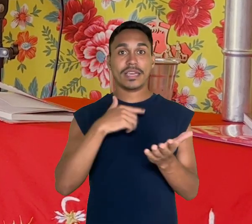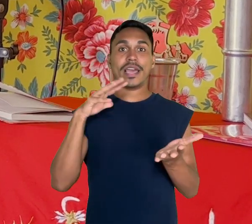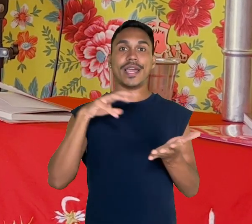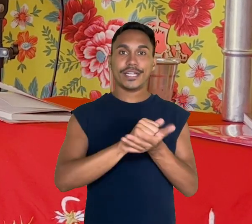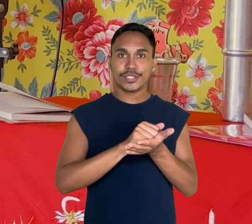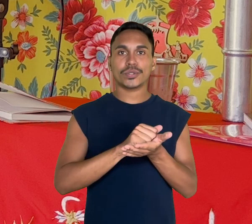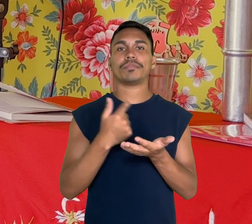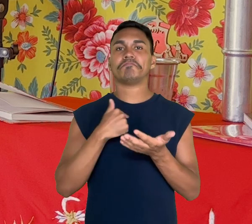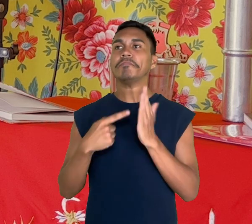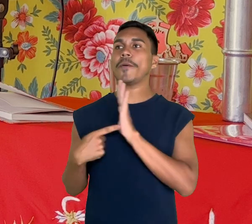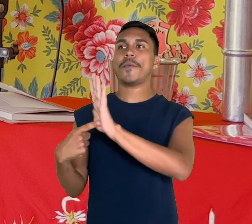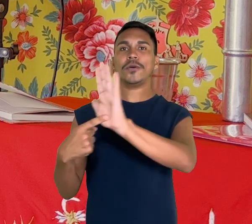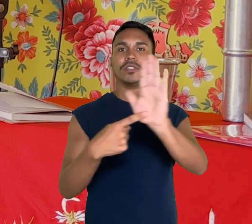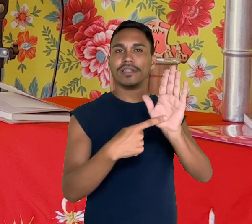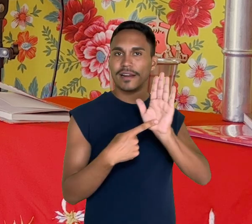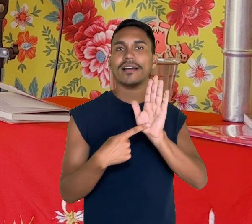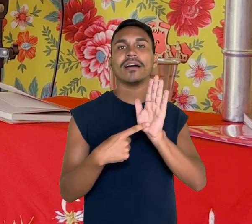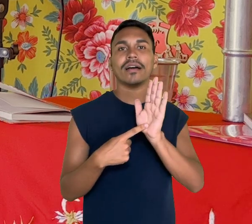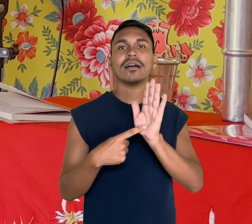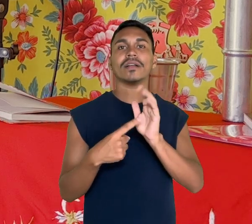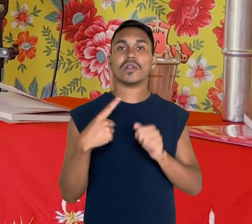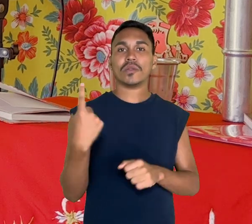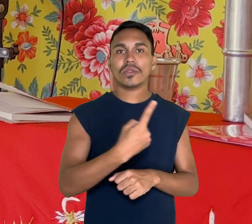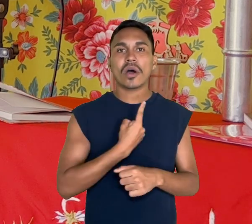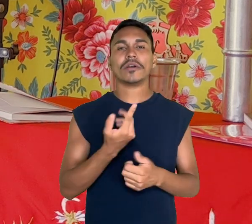eu possa mostrar para dizer que um dia nós fomos